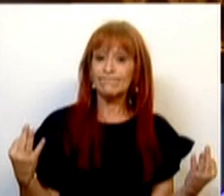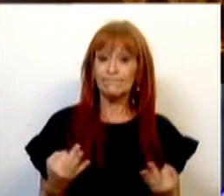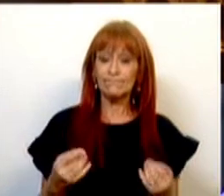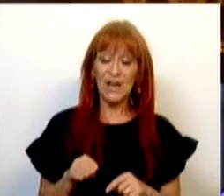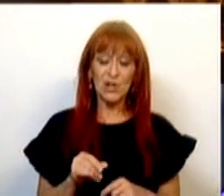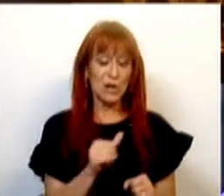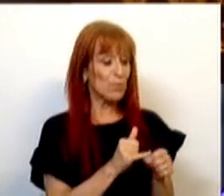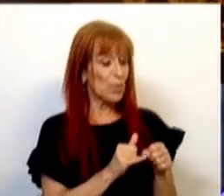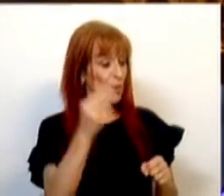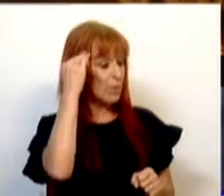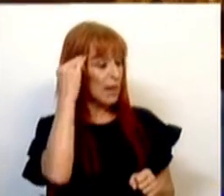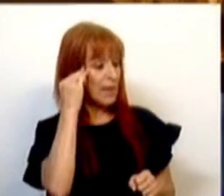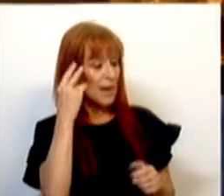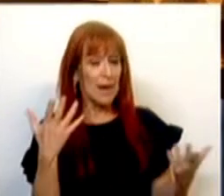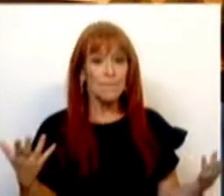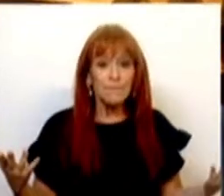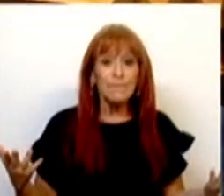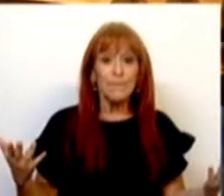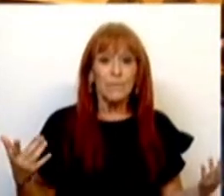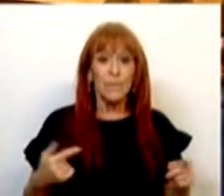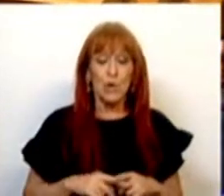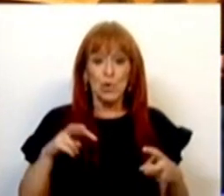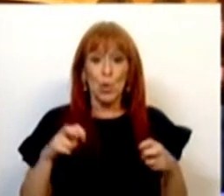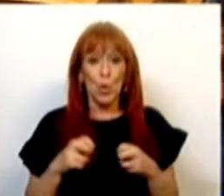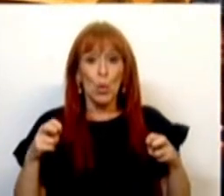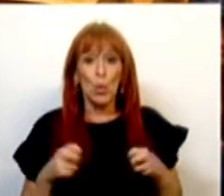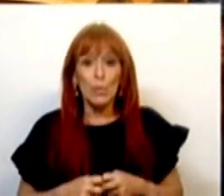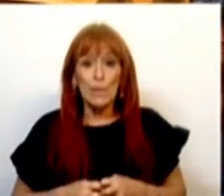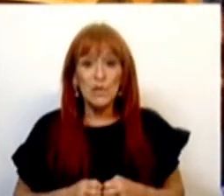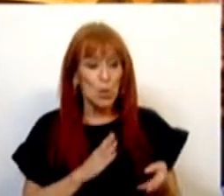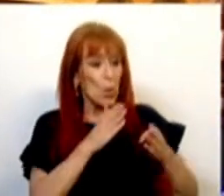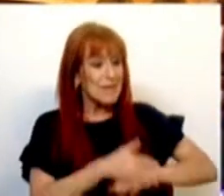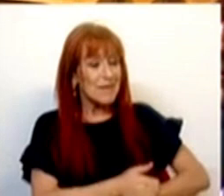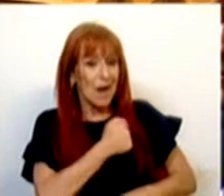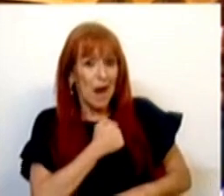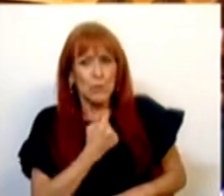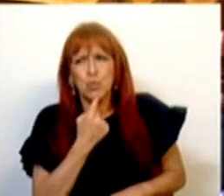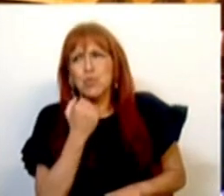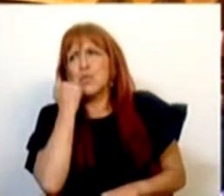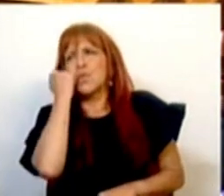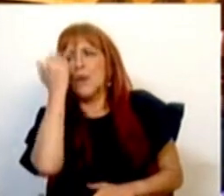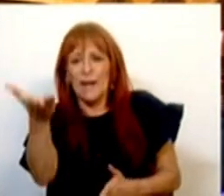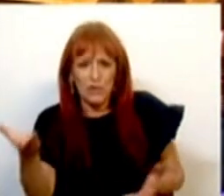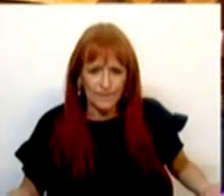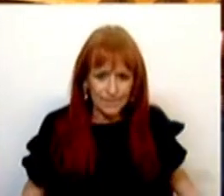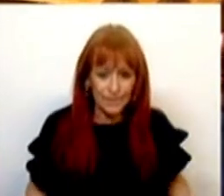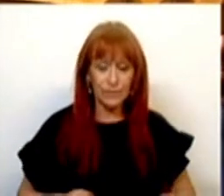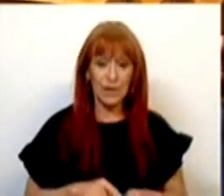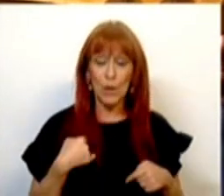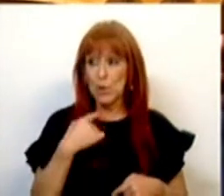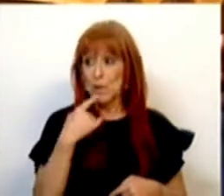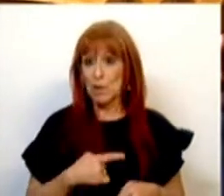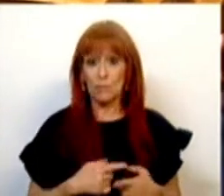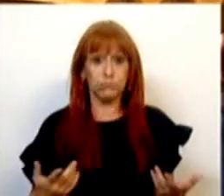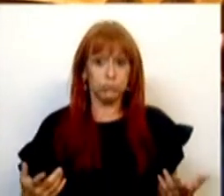Efetivamente, na região autónoma da Madeira, os problemas do acesso à habitação são gravíssimos. Eu diria até